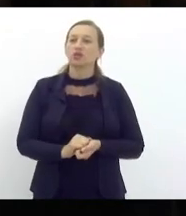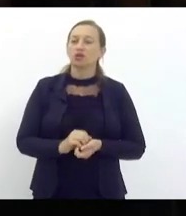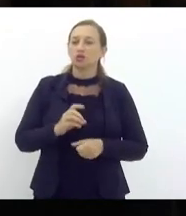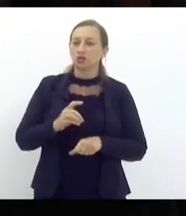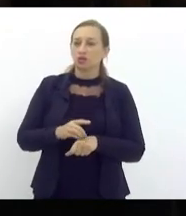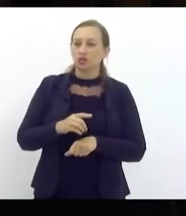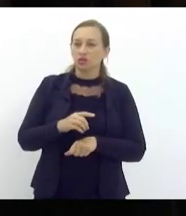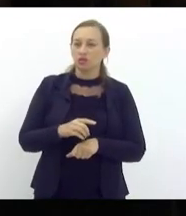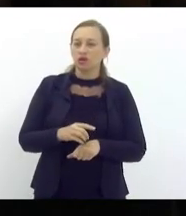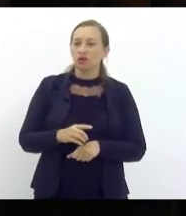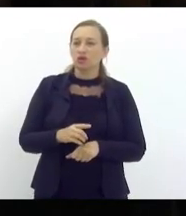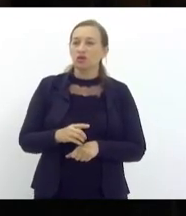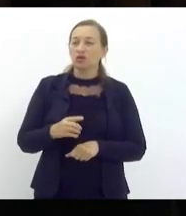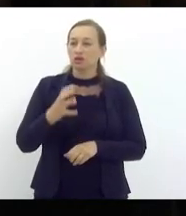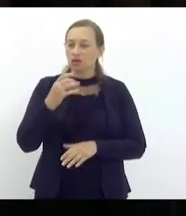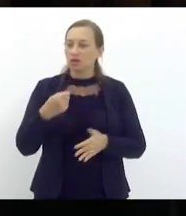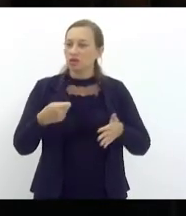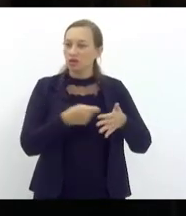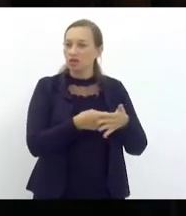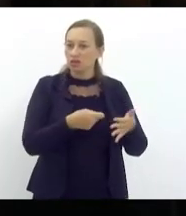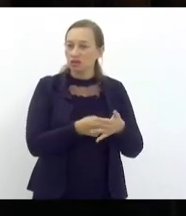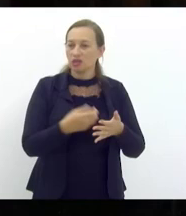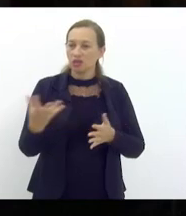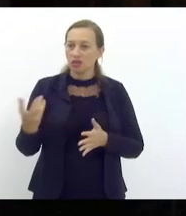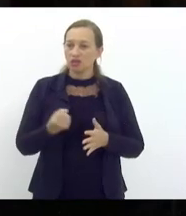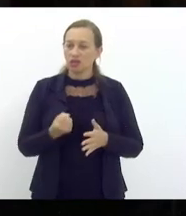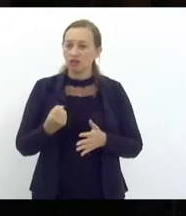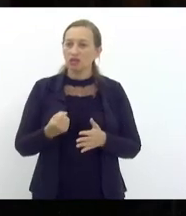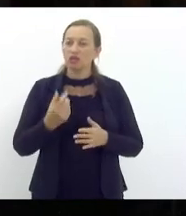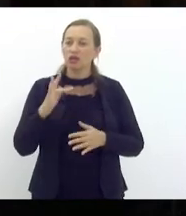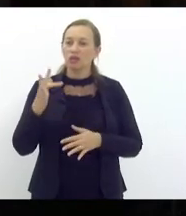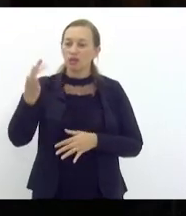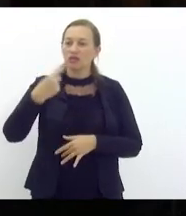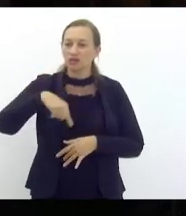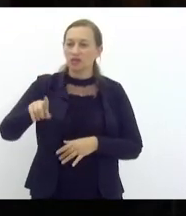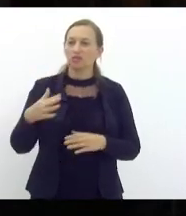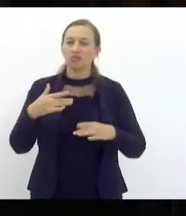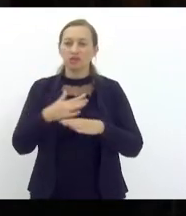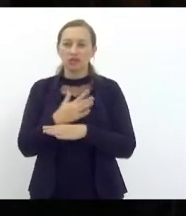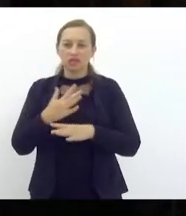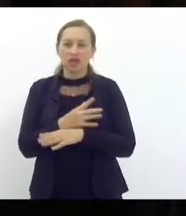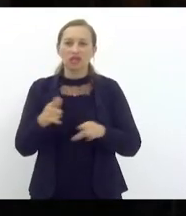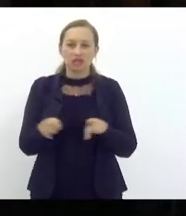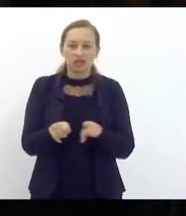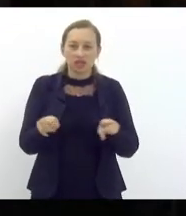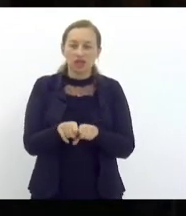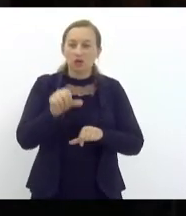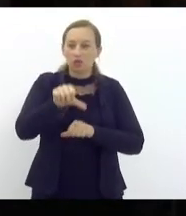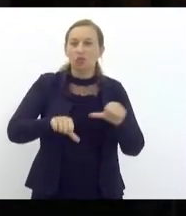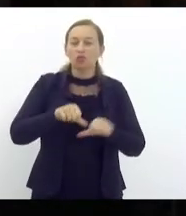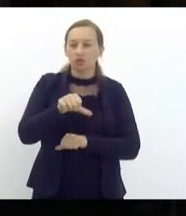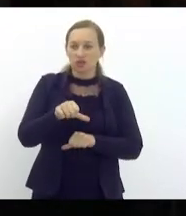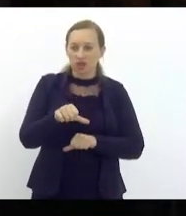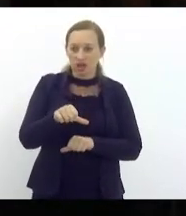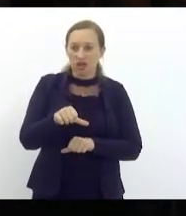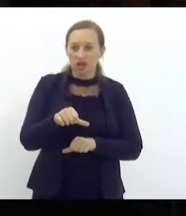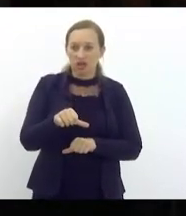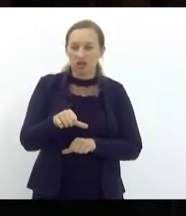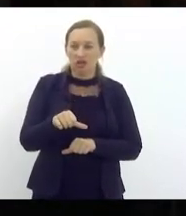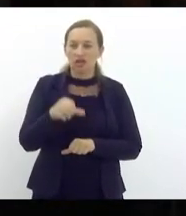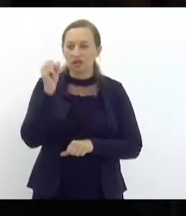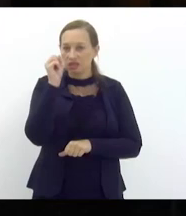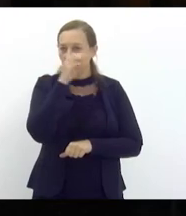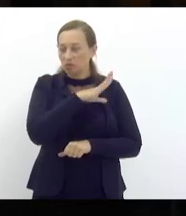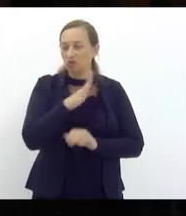recebeu a sua Denúncia em breve estaremos na cidade também e vamos tentar reverter esse absurdo